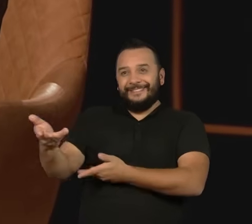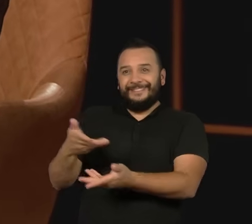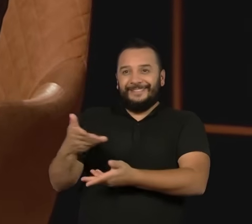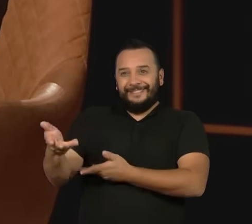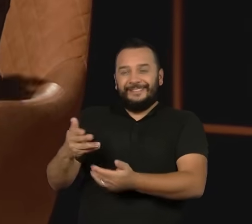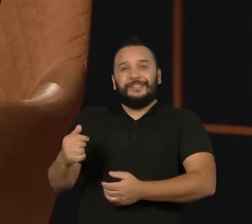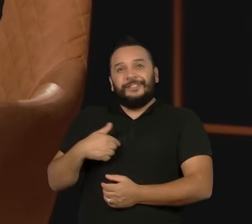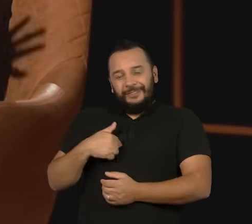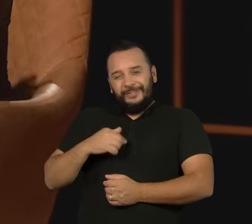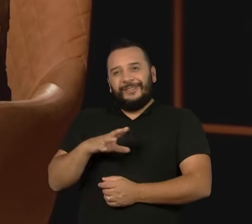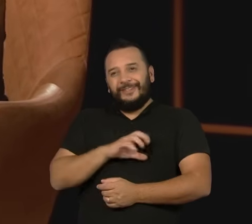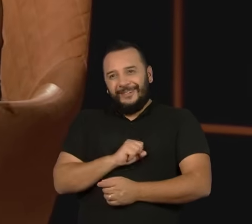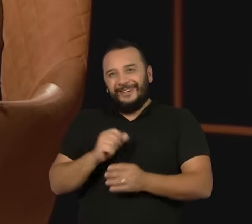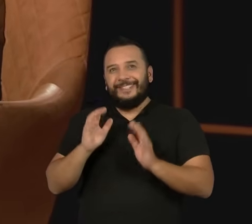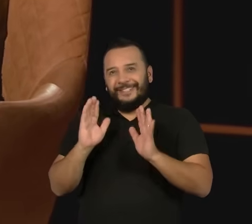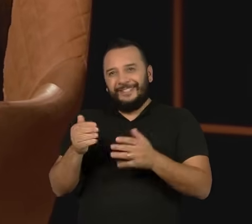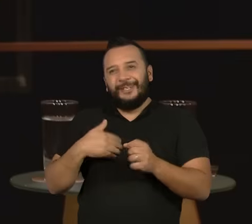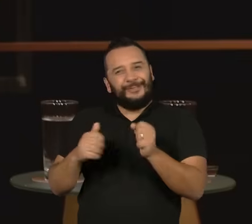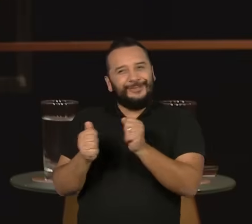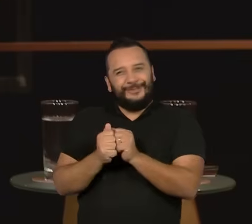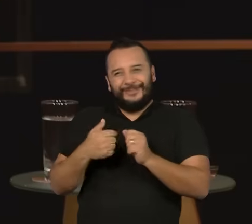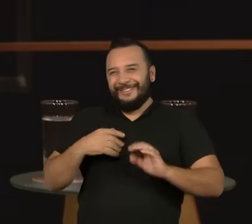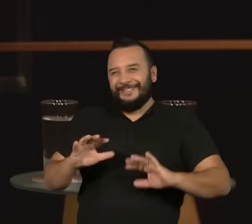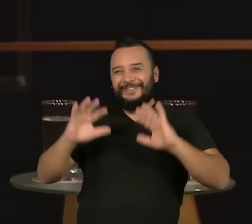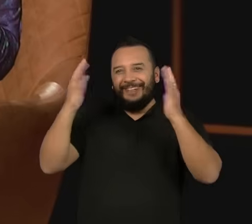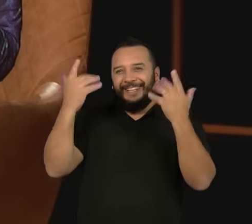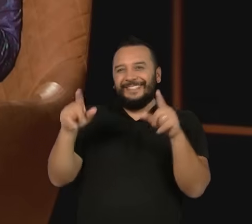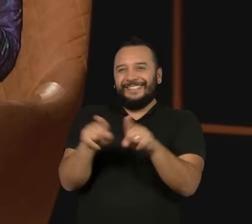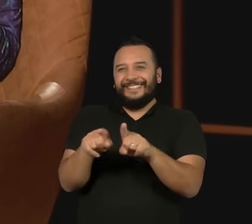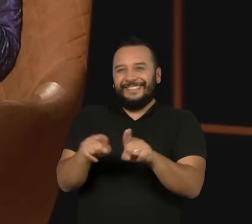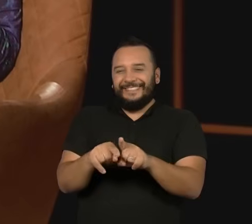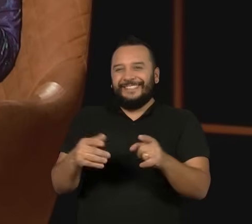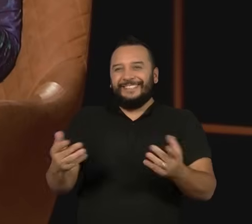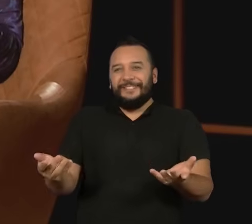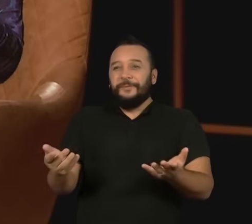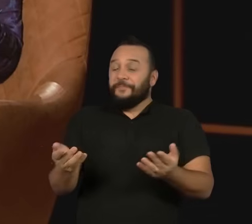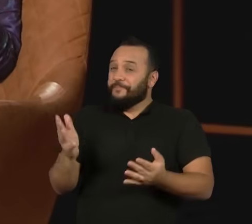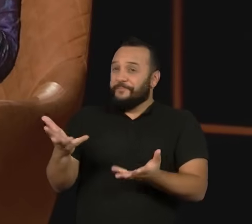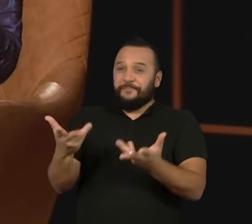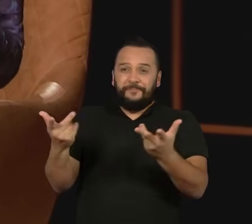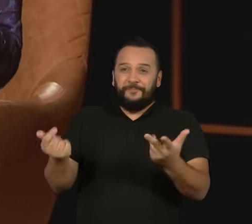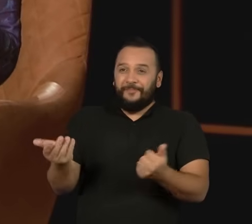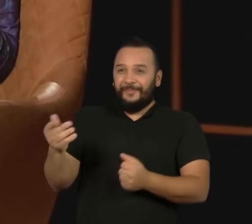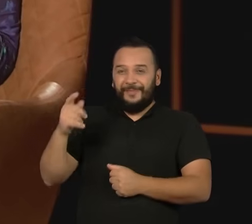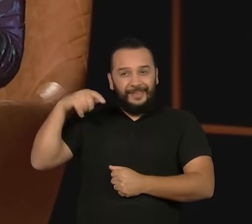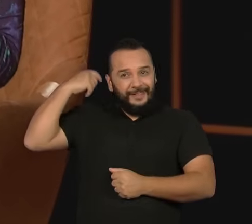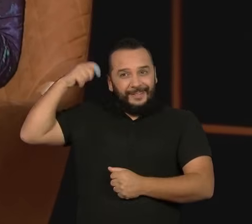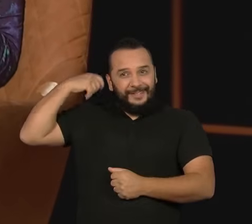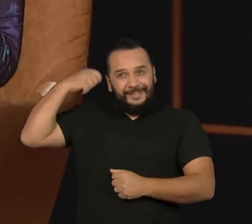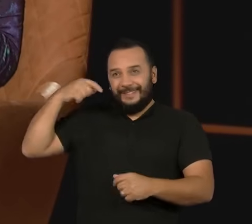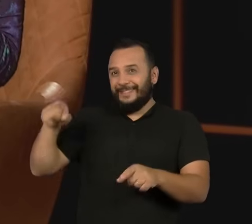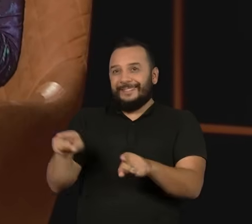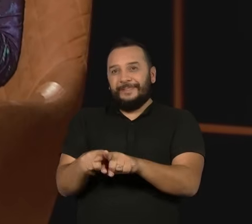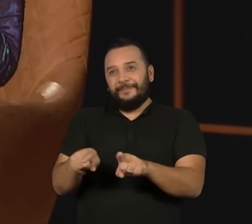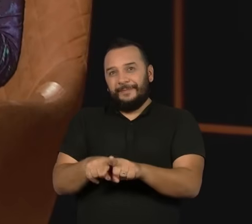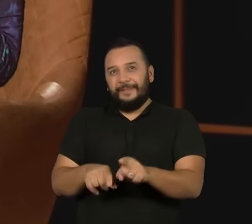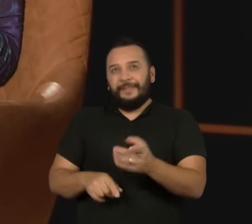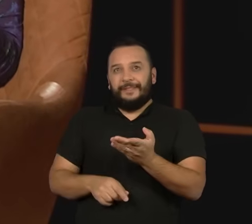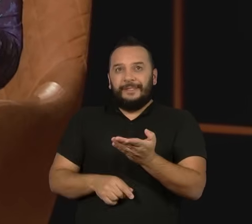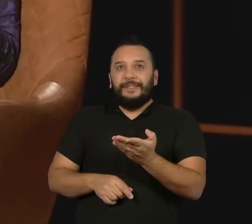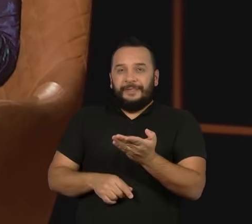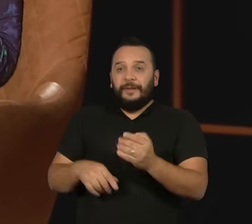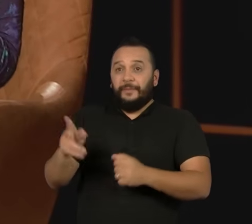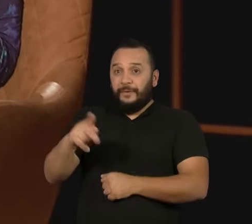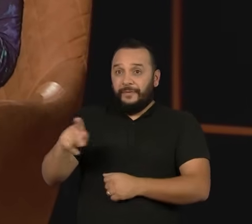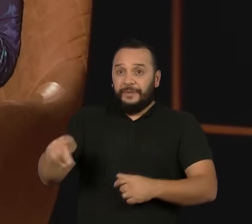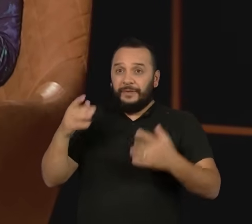a virada juntas, que já resolve tudo de uma vez só. E é maravilhosa, atriz também, e